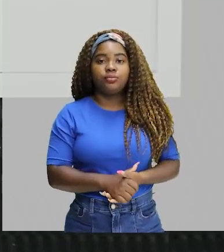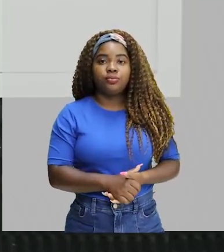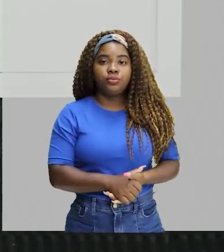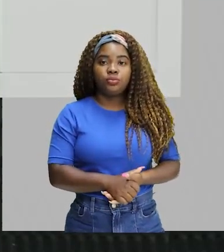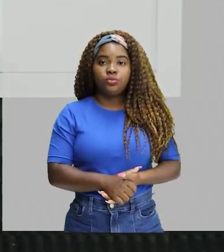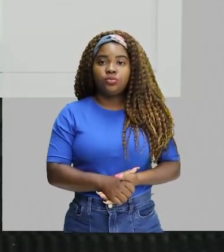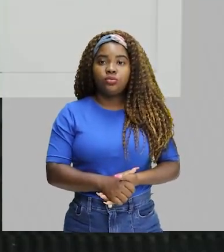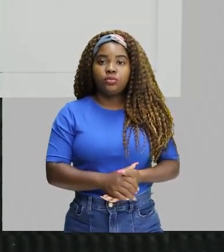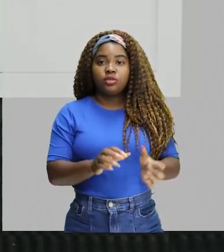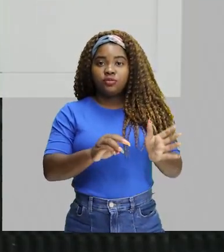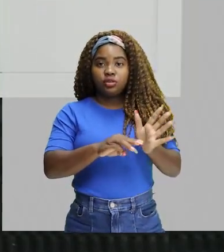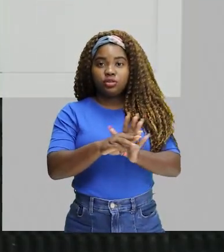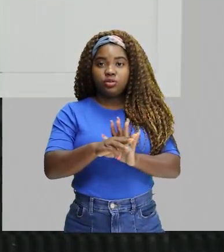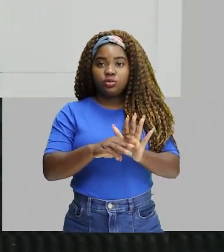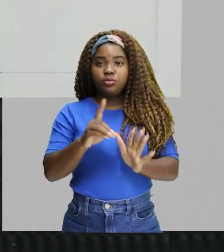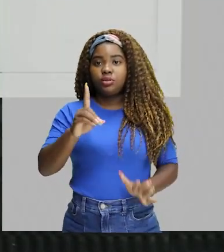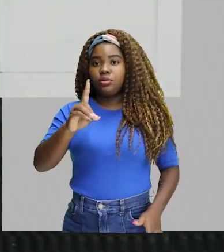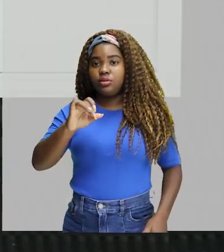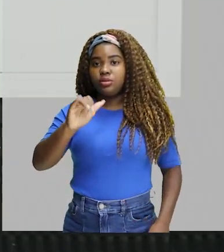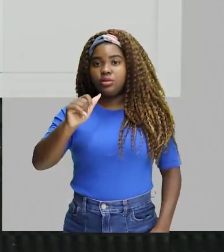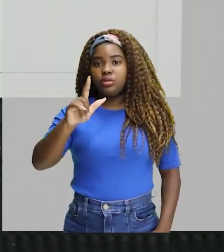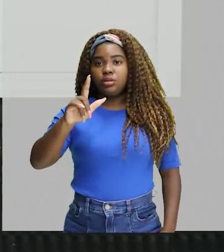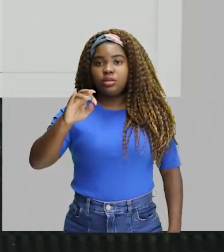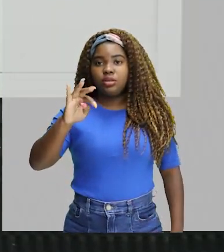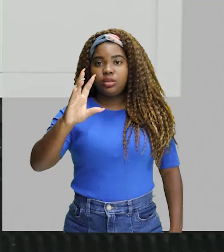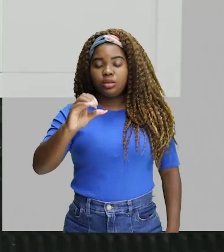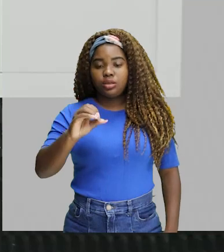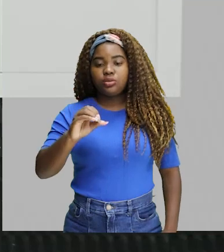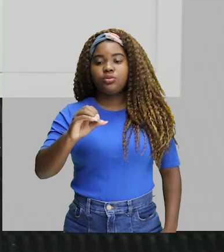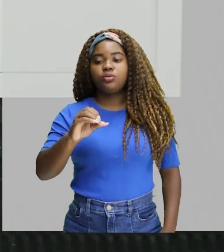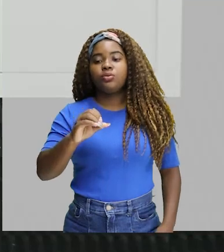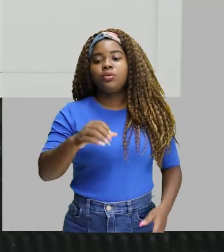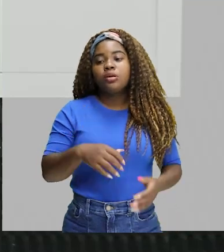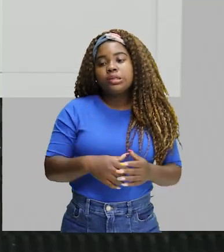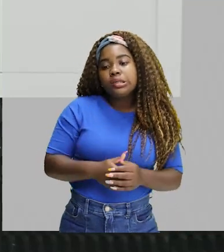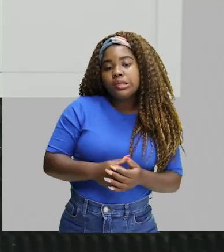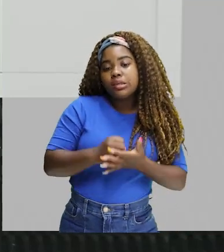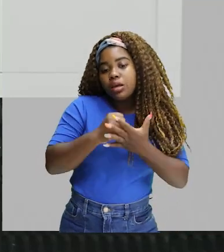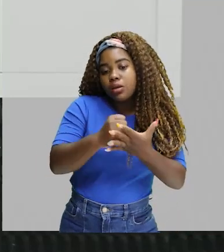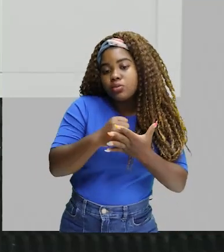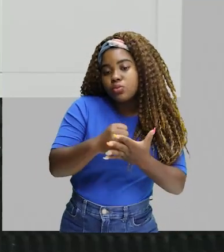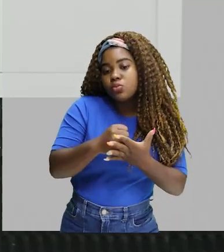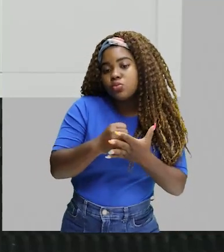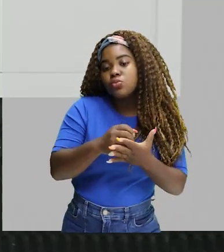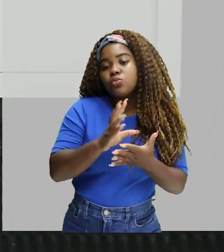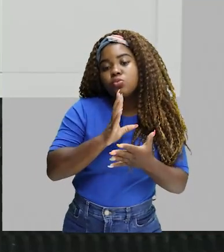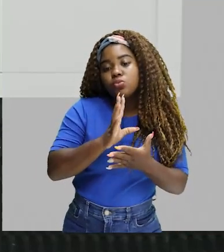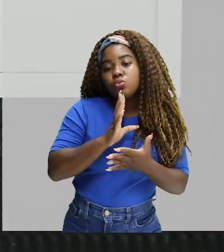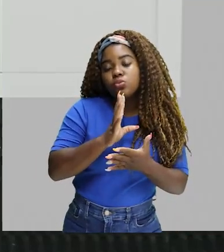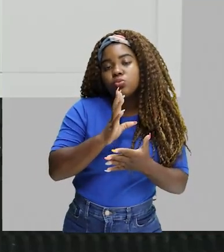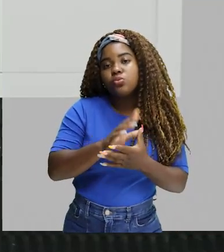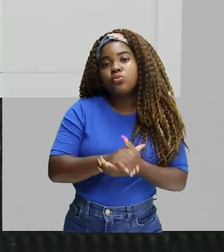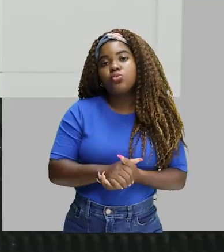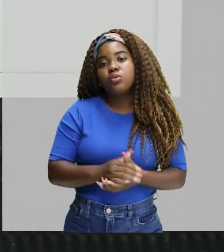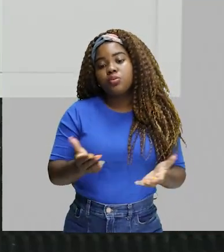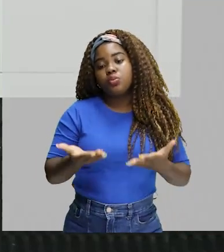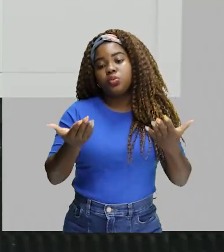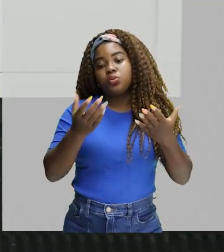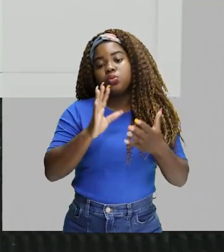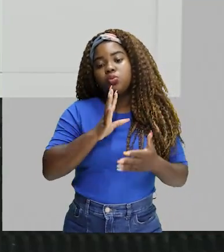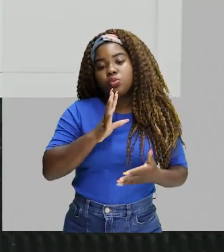dialético que orienta o conhecimento, olha aqui, ó, que vai, claro, produzir o